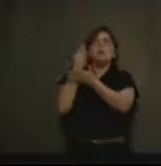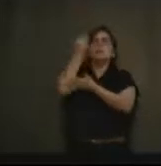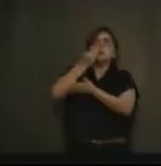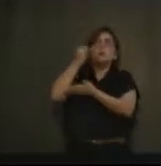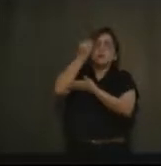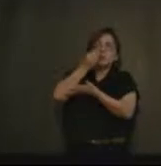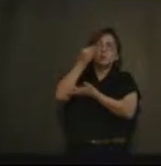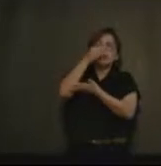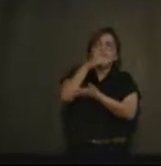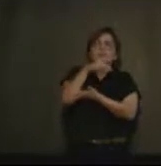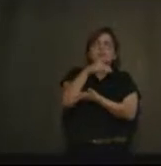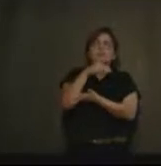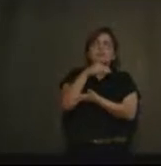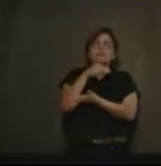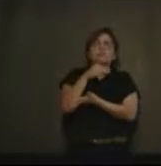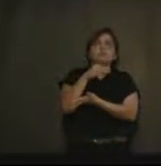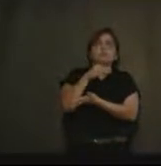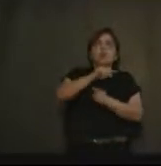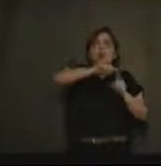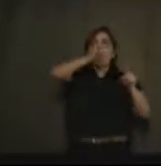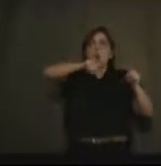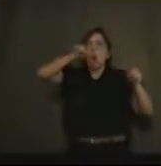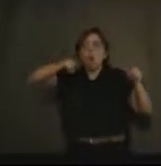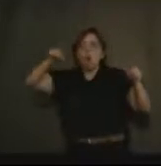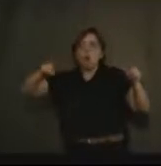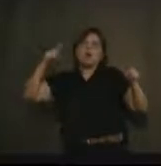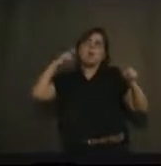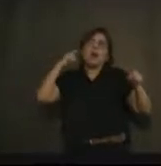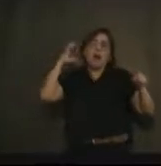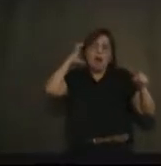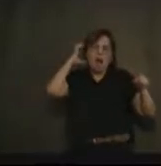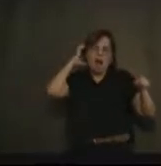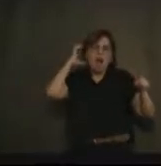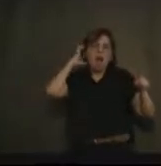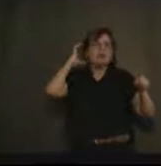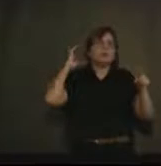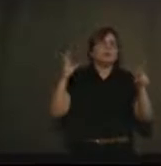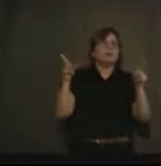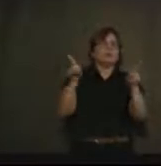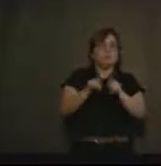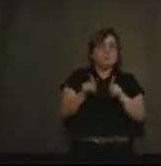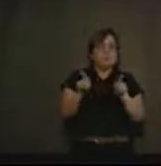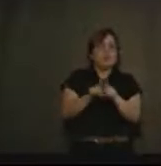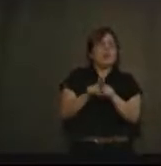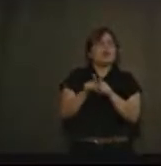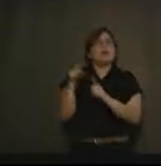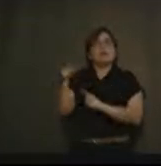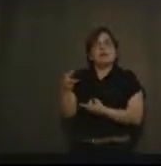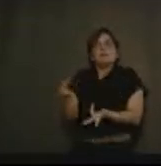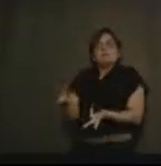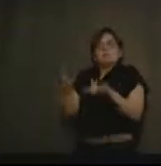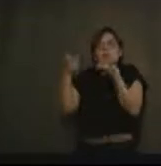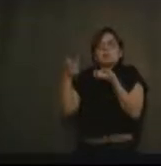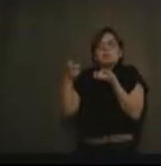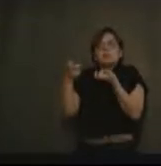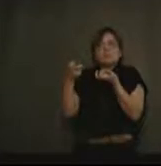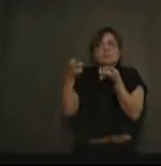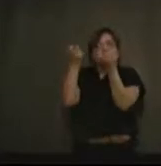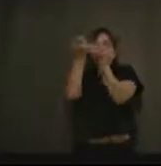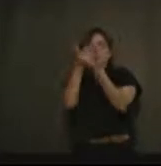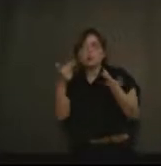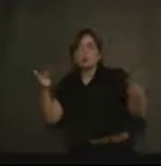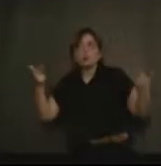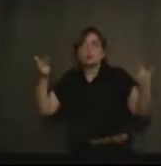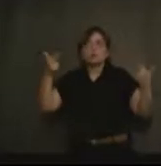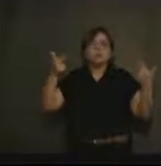Marconi com ondas de rádio, ele fez pareceres jurídicos para questões que torturavam a França na